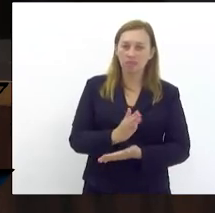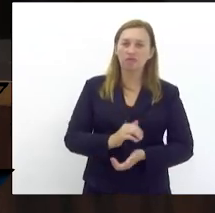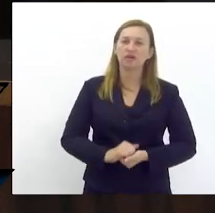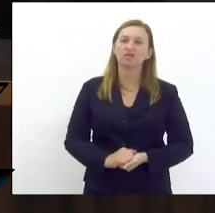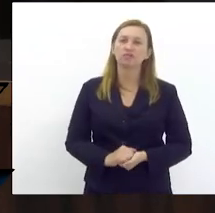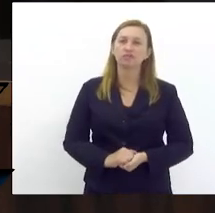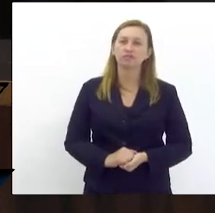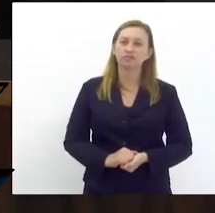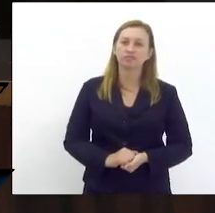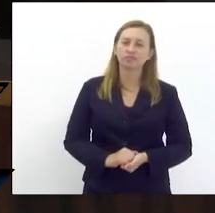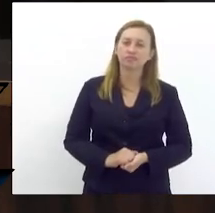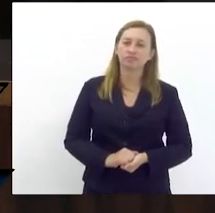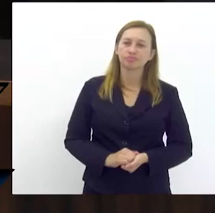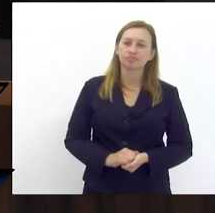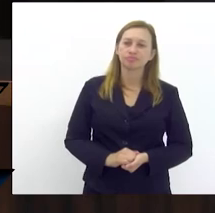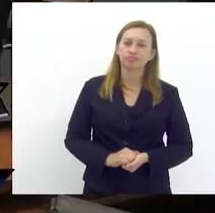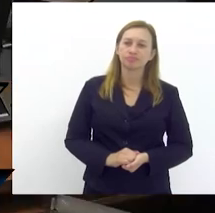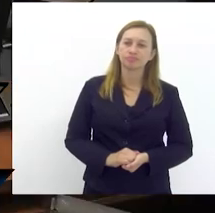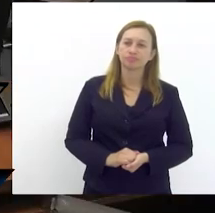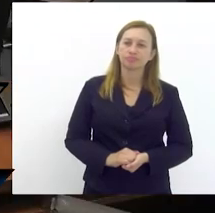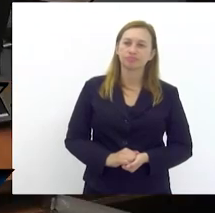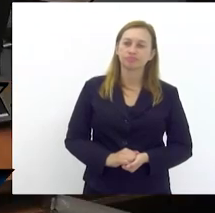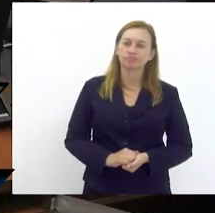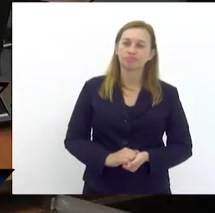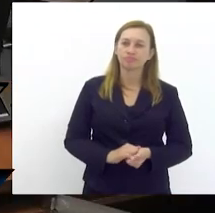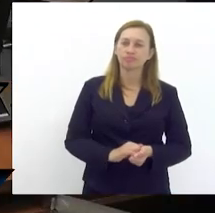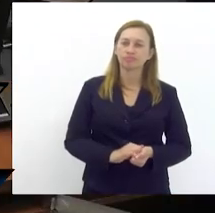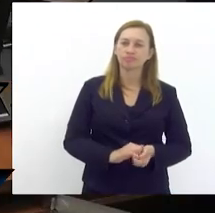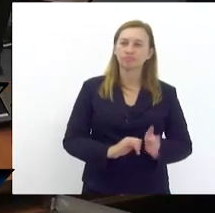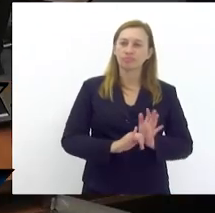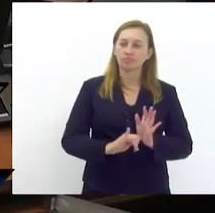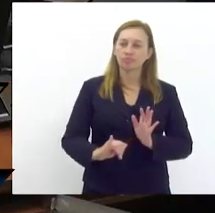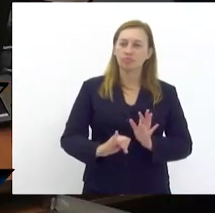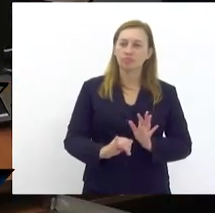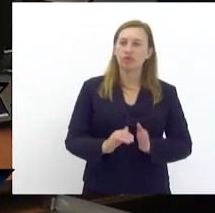aprovado vai provocação